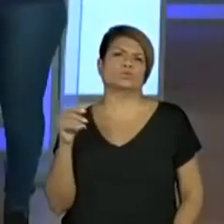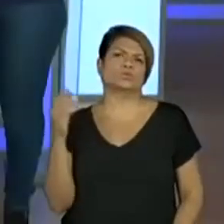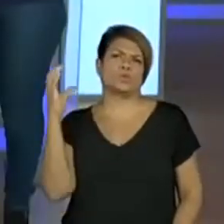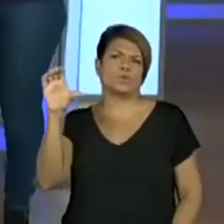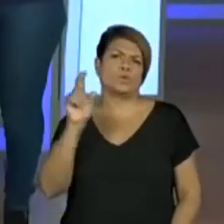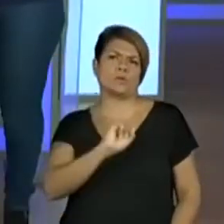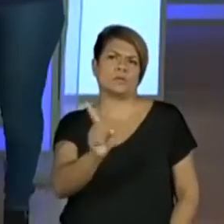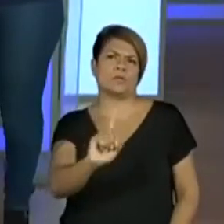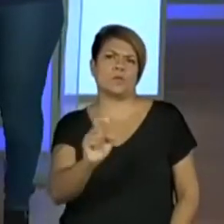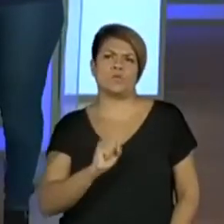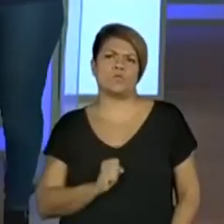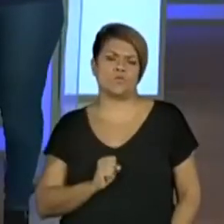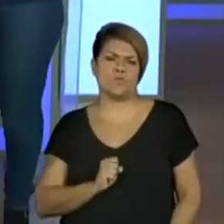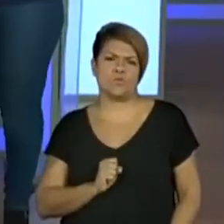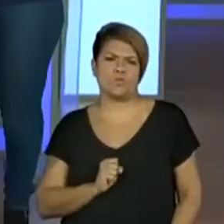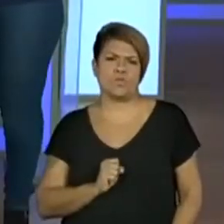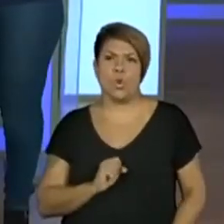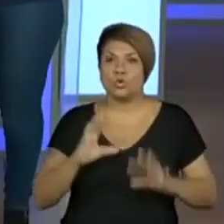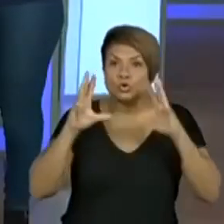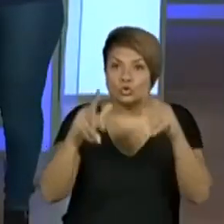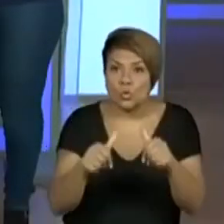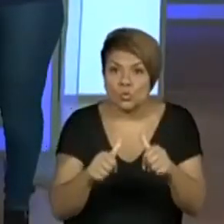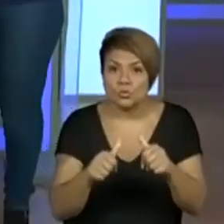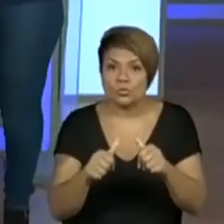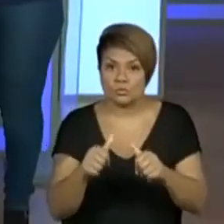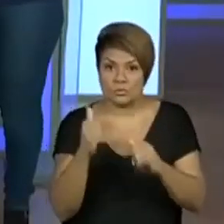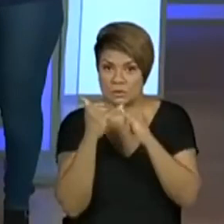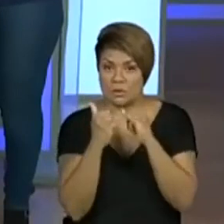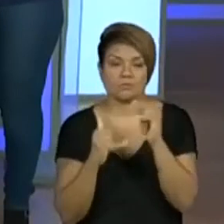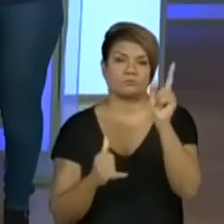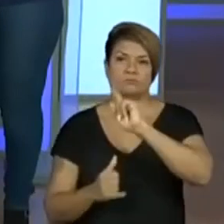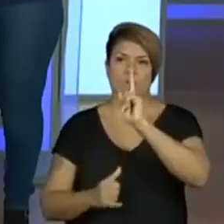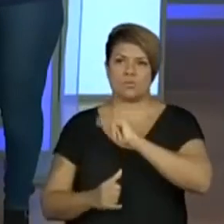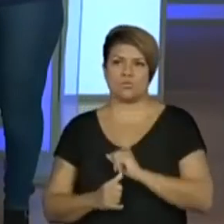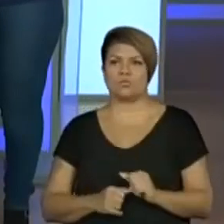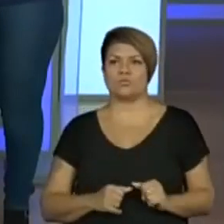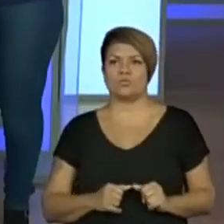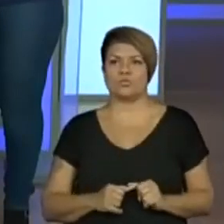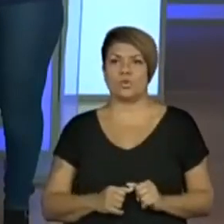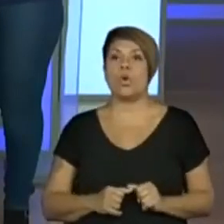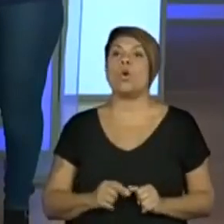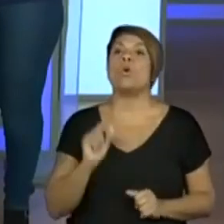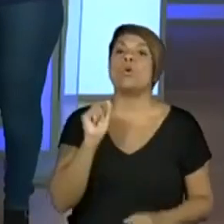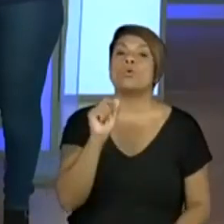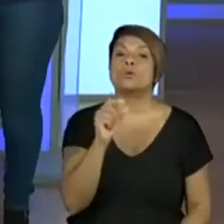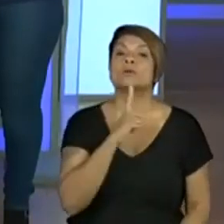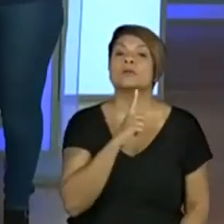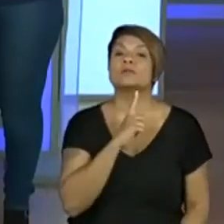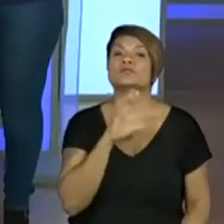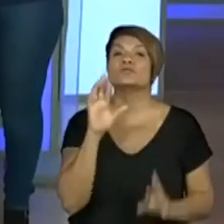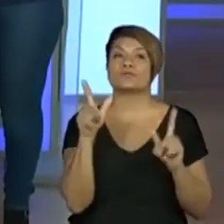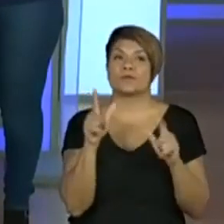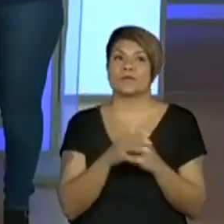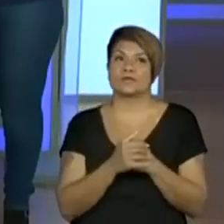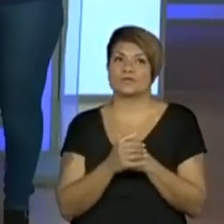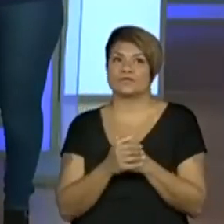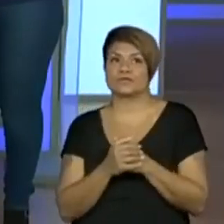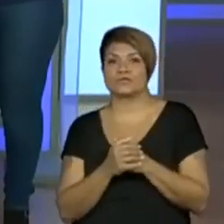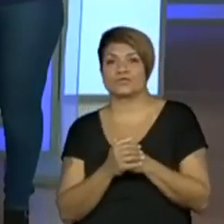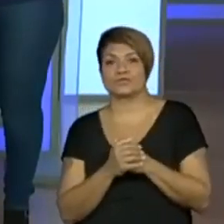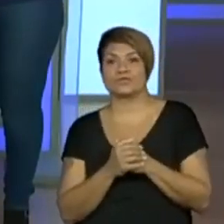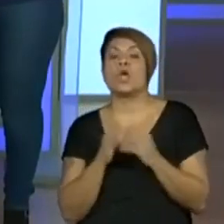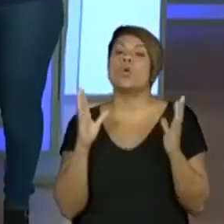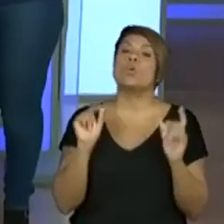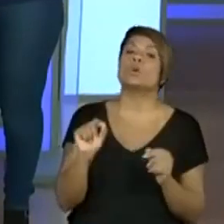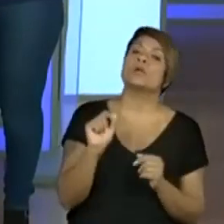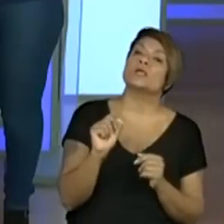professora Regiane que não são todos os objetos de metal aí não e o que que a gente tem de diferente tava cheio aqui de novo o que que a